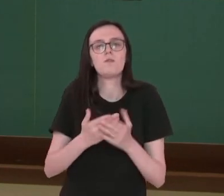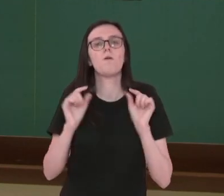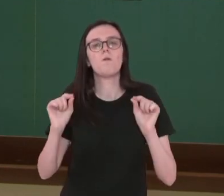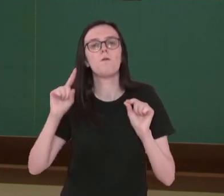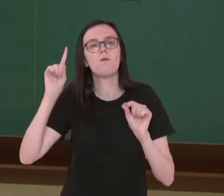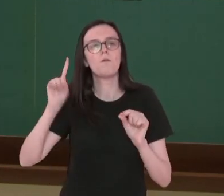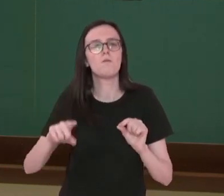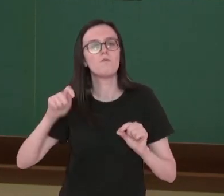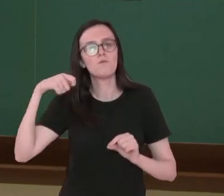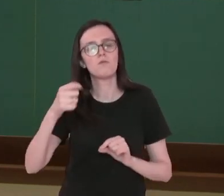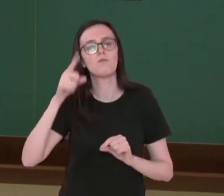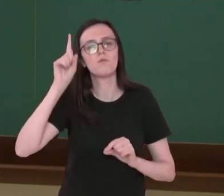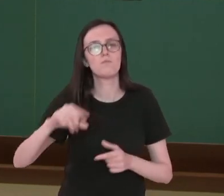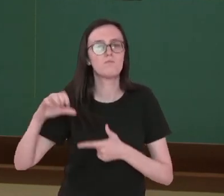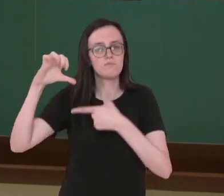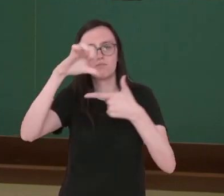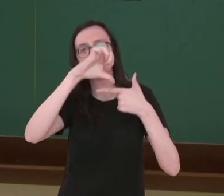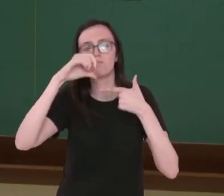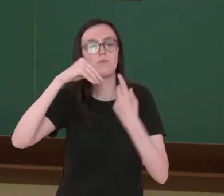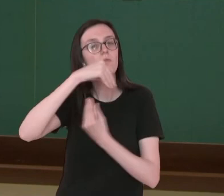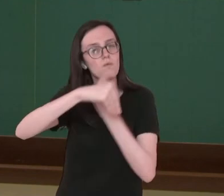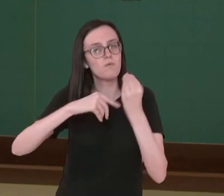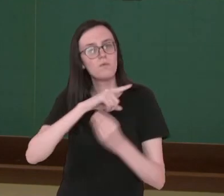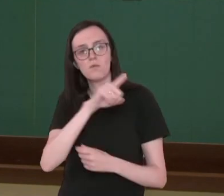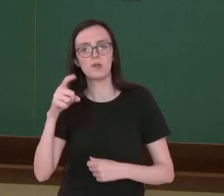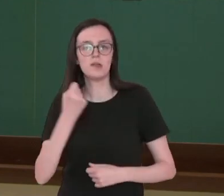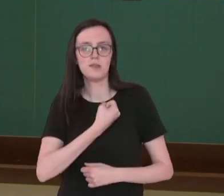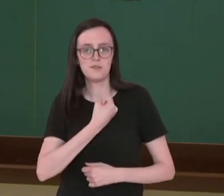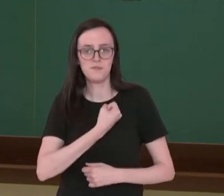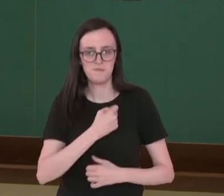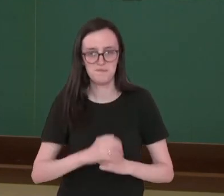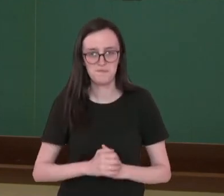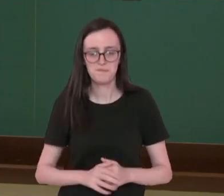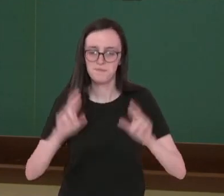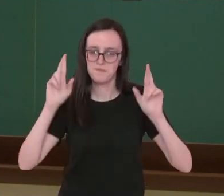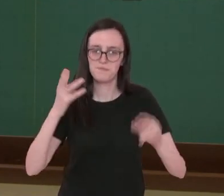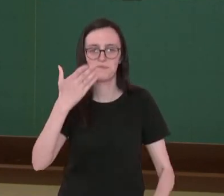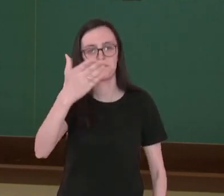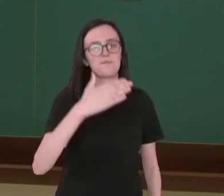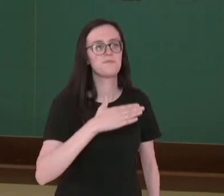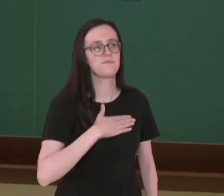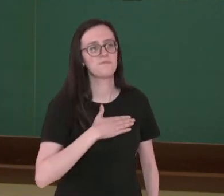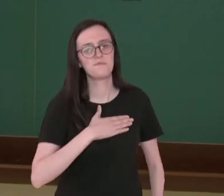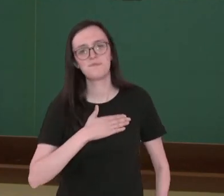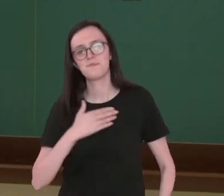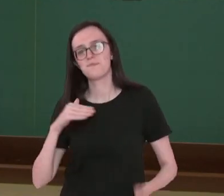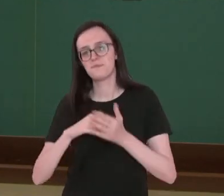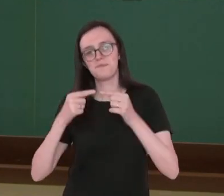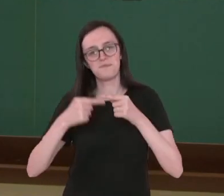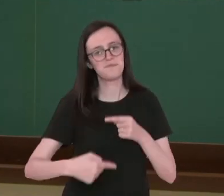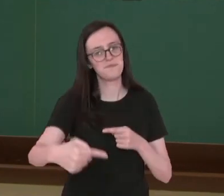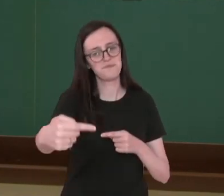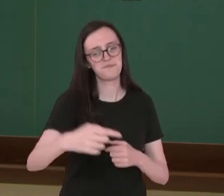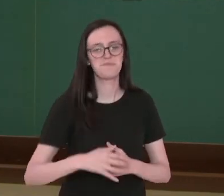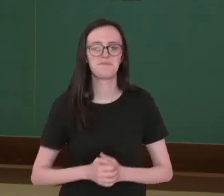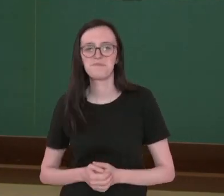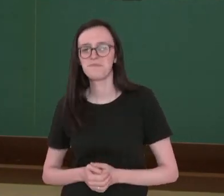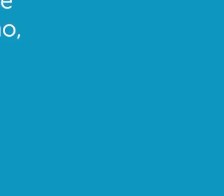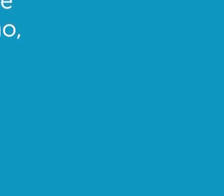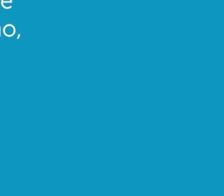a questão dos problemas envolvendo esses números racionais. Espero que vocês tenham gostado e até breve, pessoal!